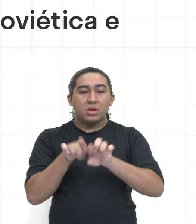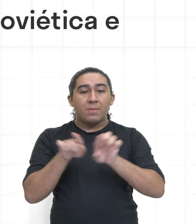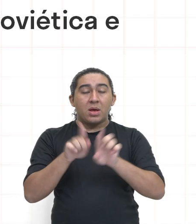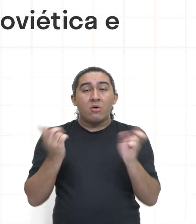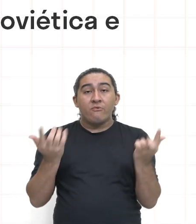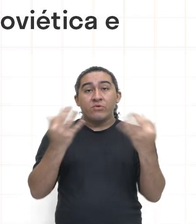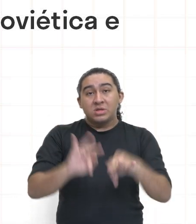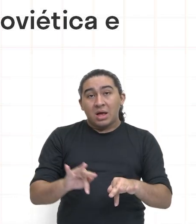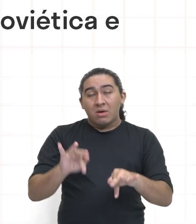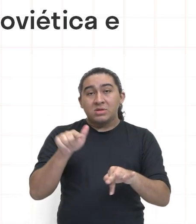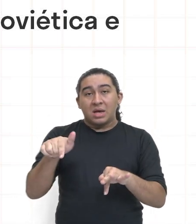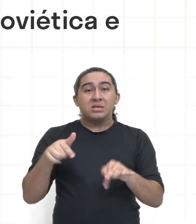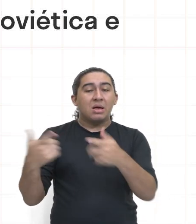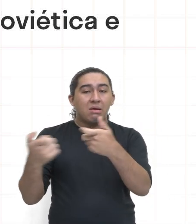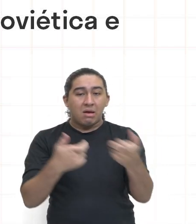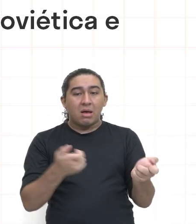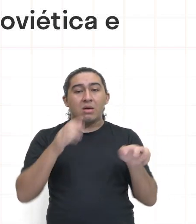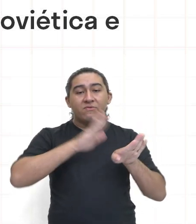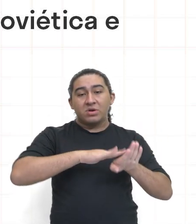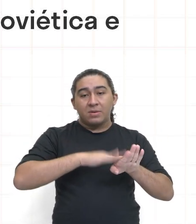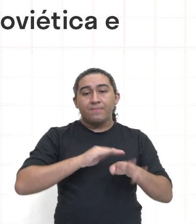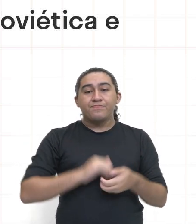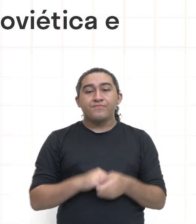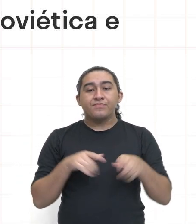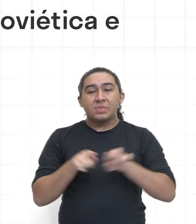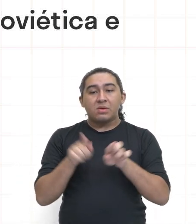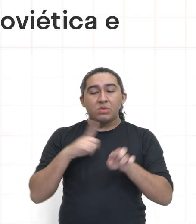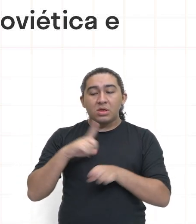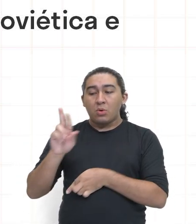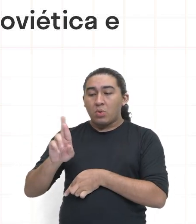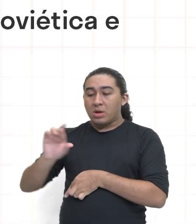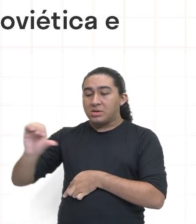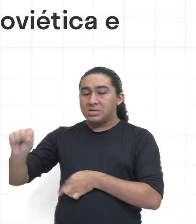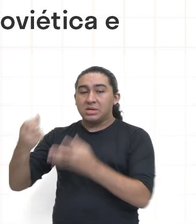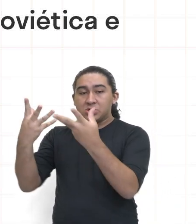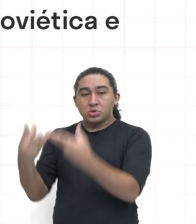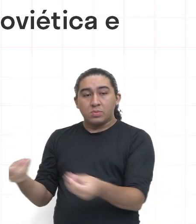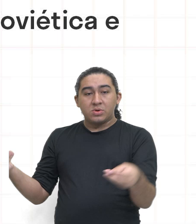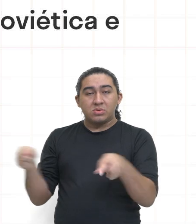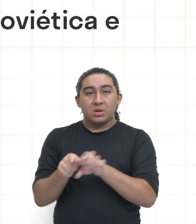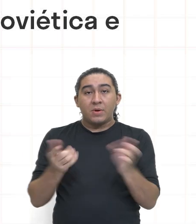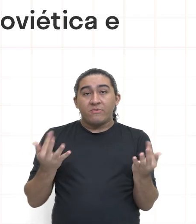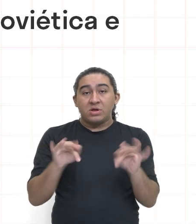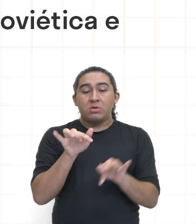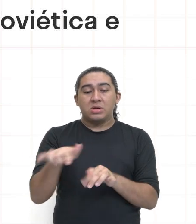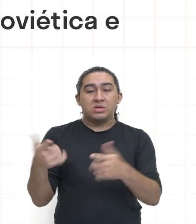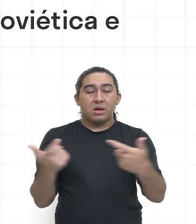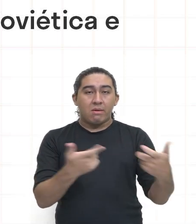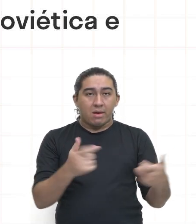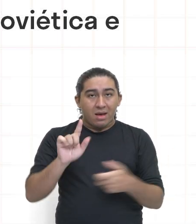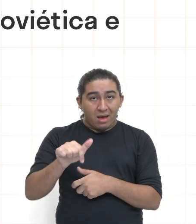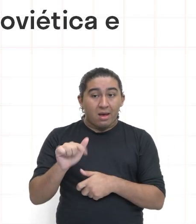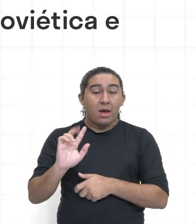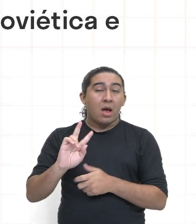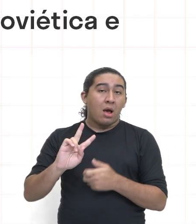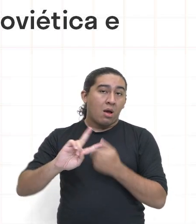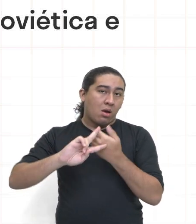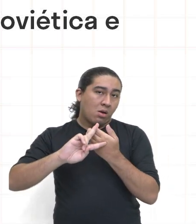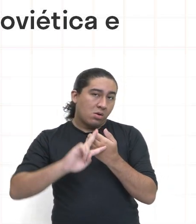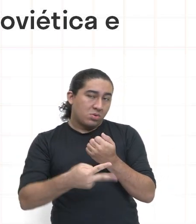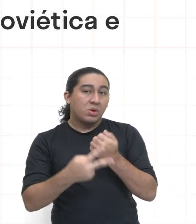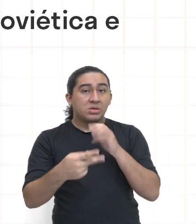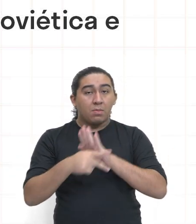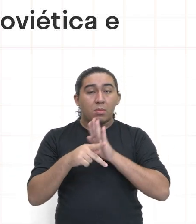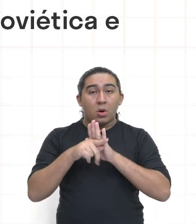Fria, com a dissolução da União Soviética e o fim da Guerra Fria. Então, essas são as consequências gerais da